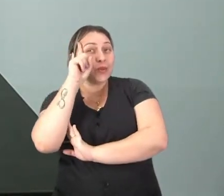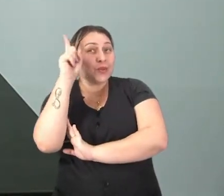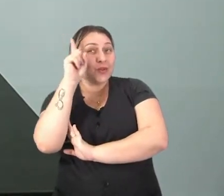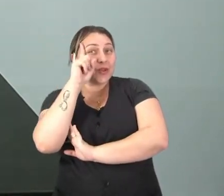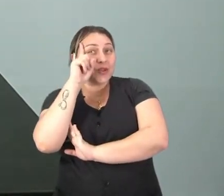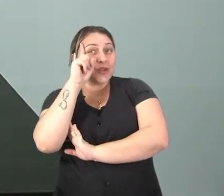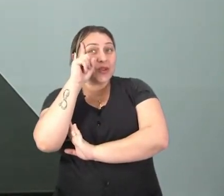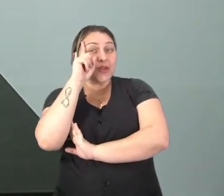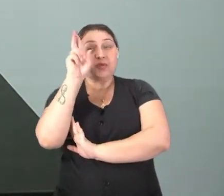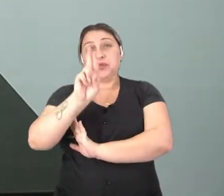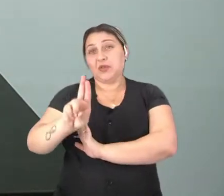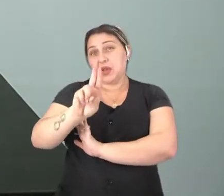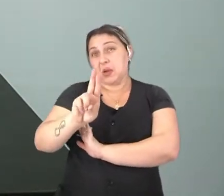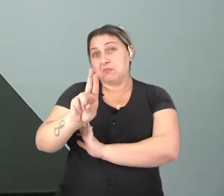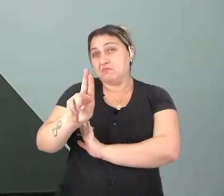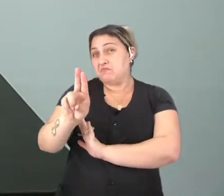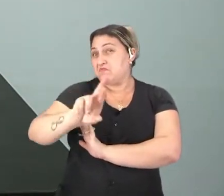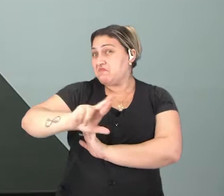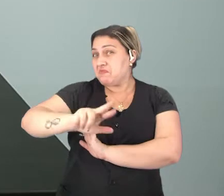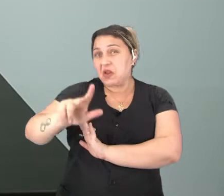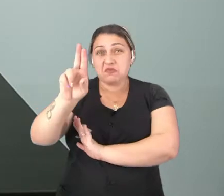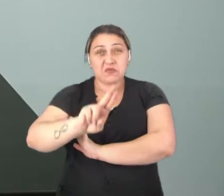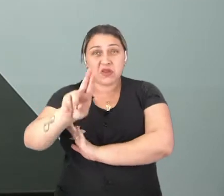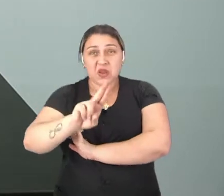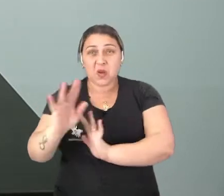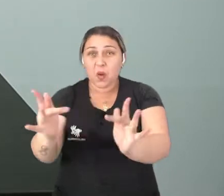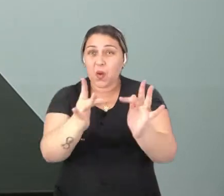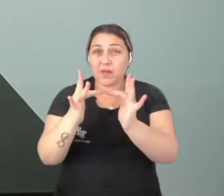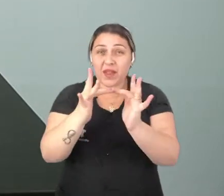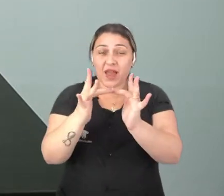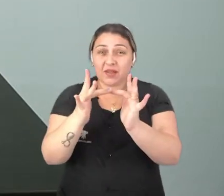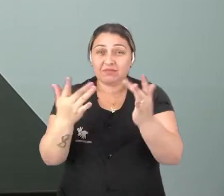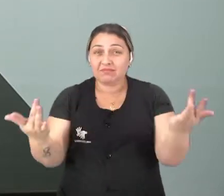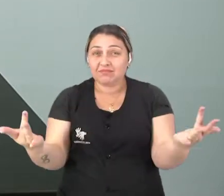nosso dia a dia, que é algo que nós não temos contato.